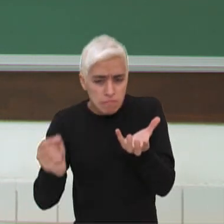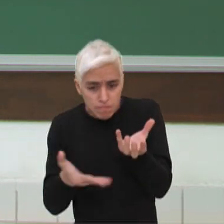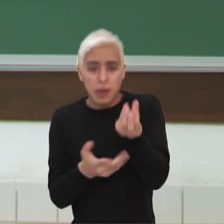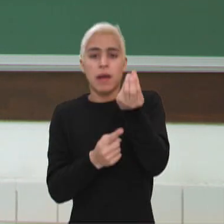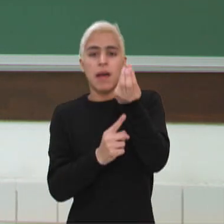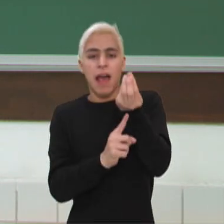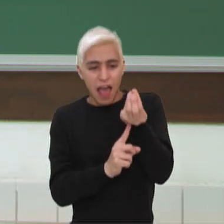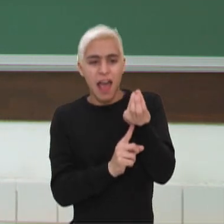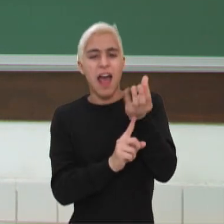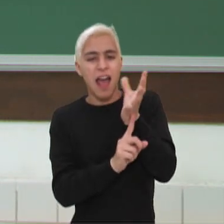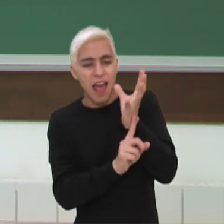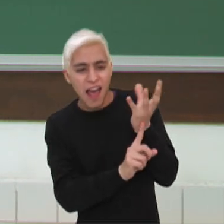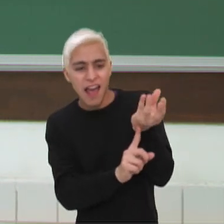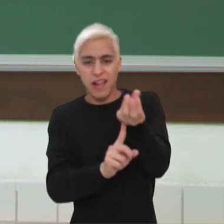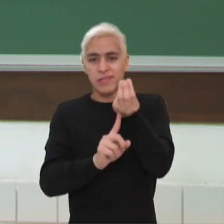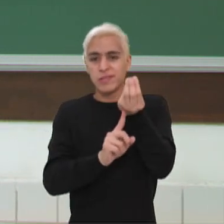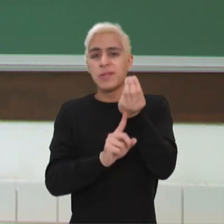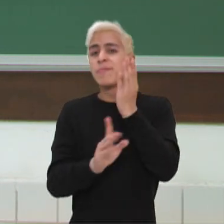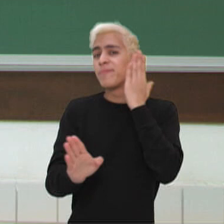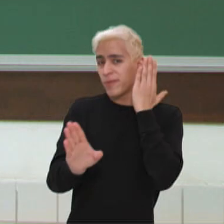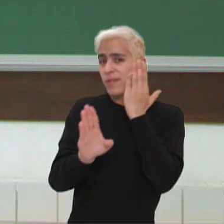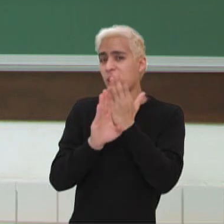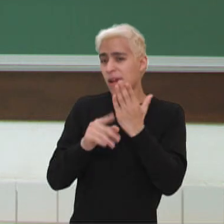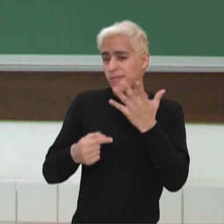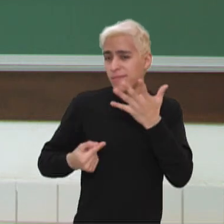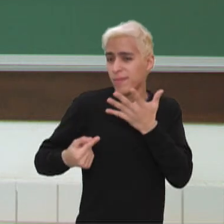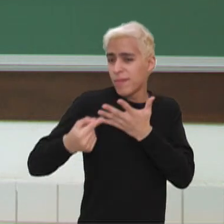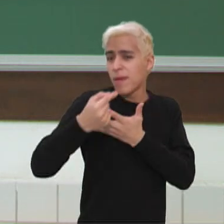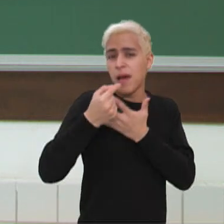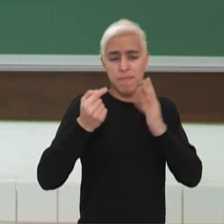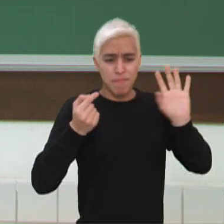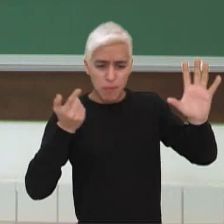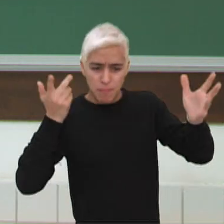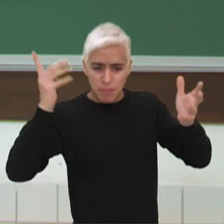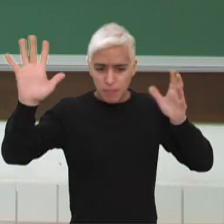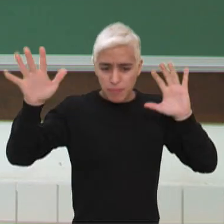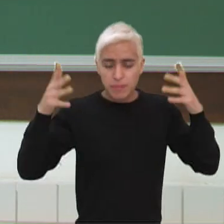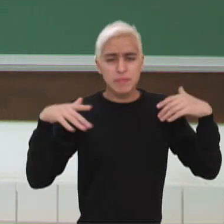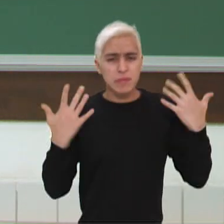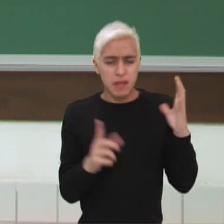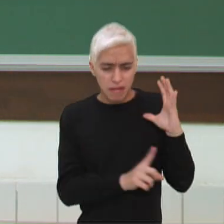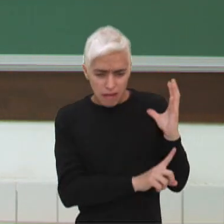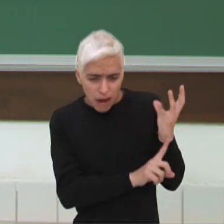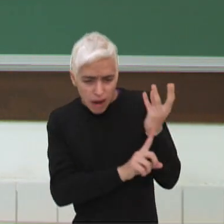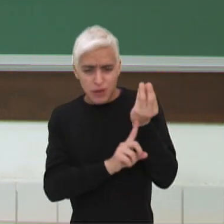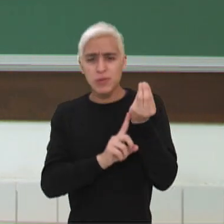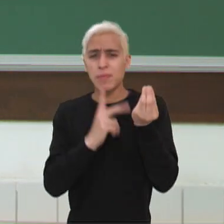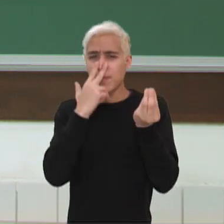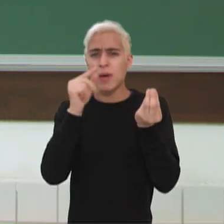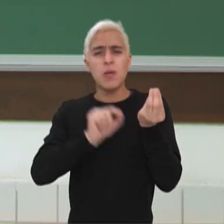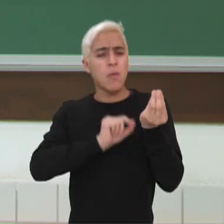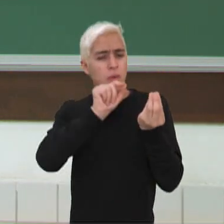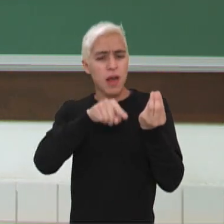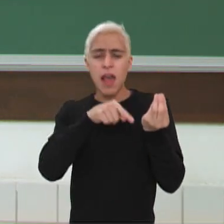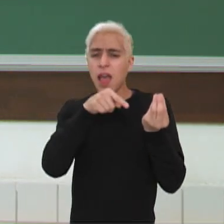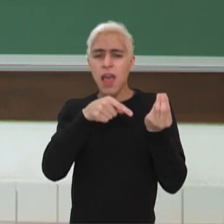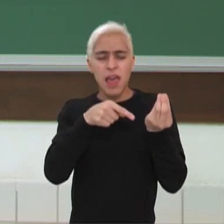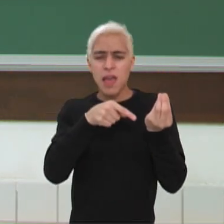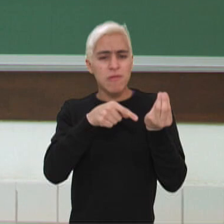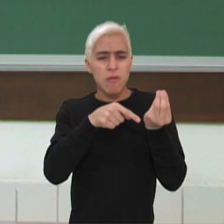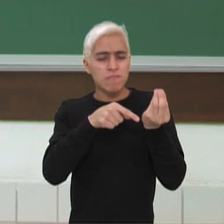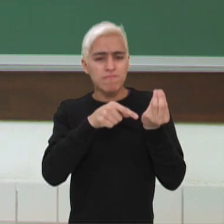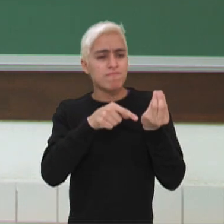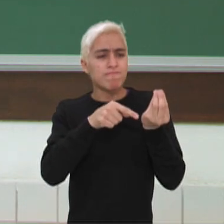respaldo, é o que surge por conta destes acontecimentos, né? Então a arte, ela serve como uma ferramenta